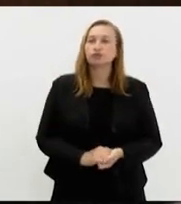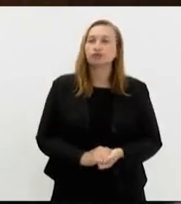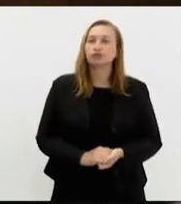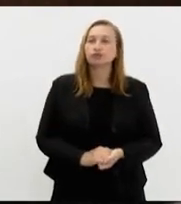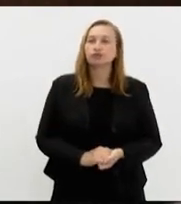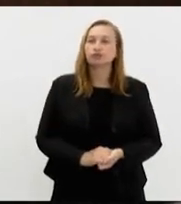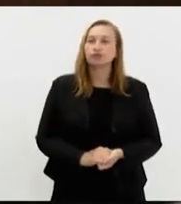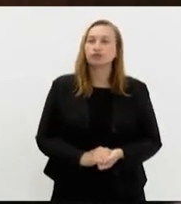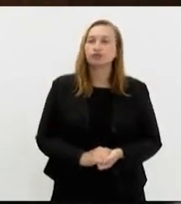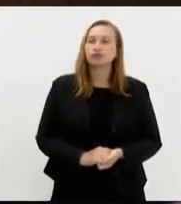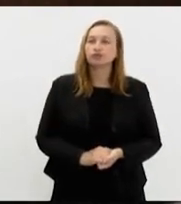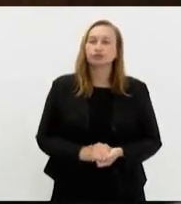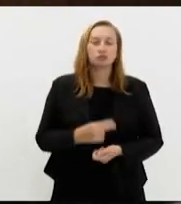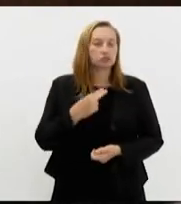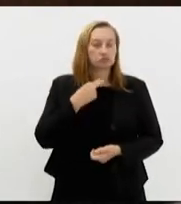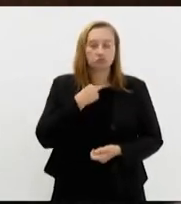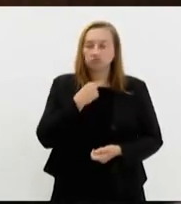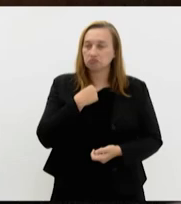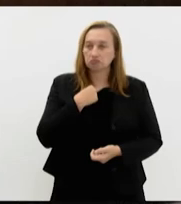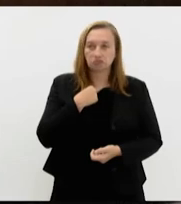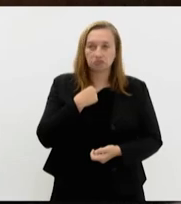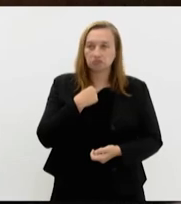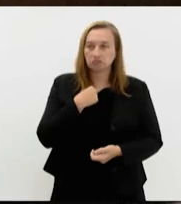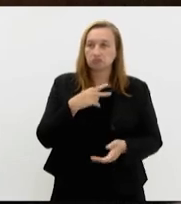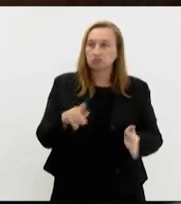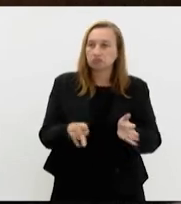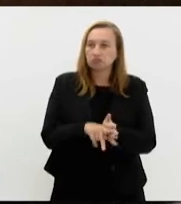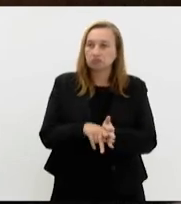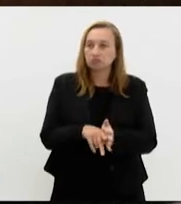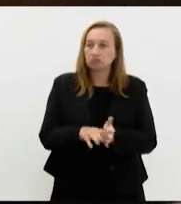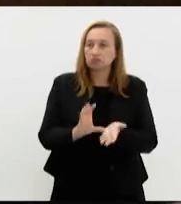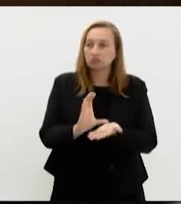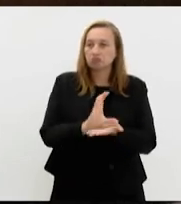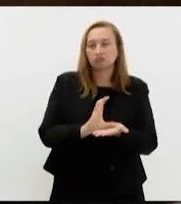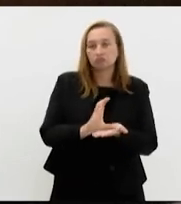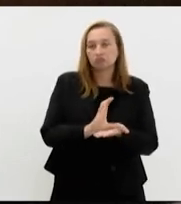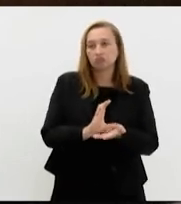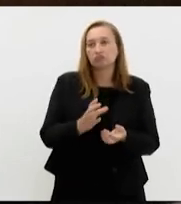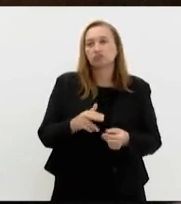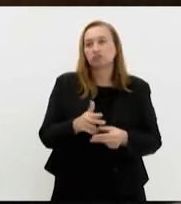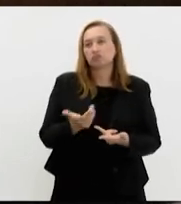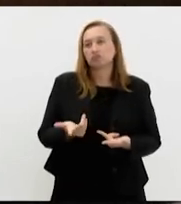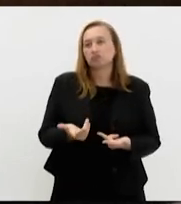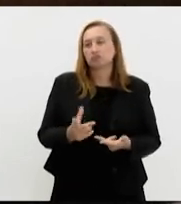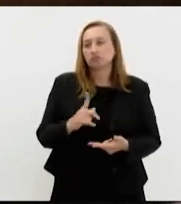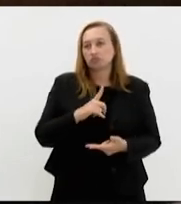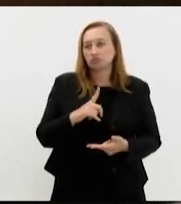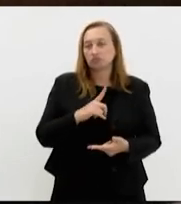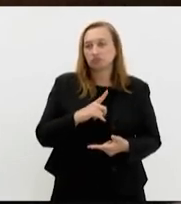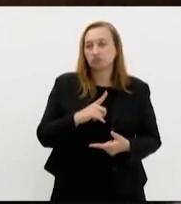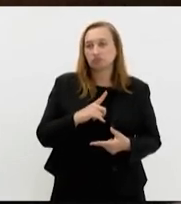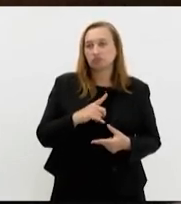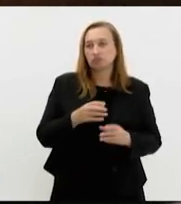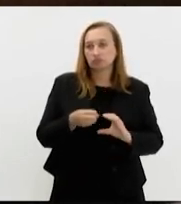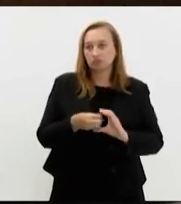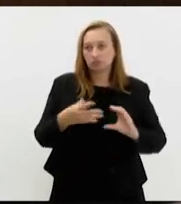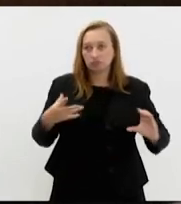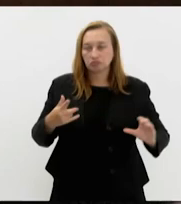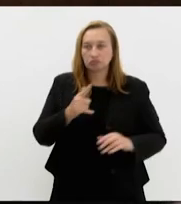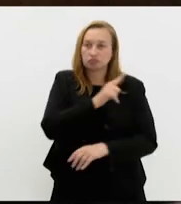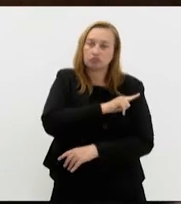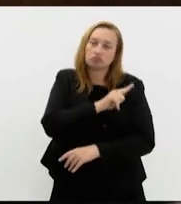ela não poderia, não deveria fazer parte do Conselho, por ele ter esse caráter de